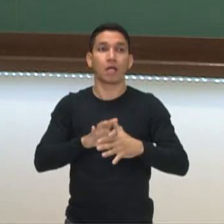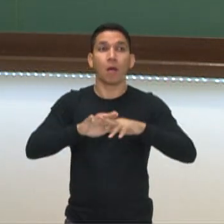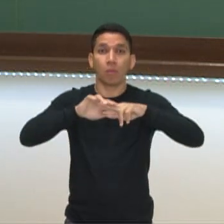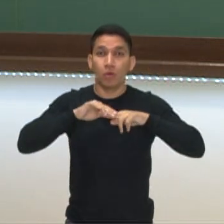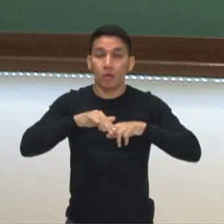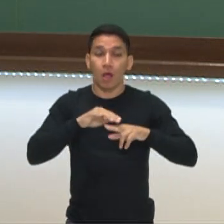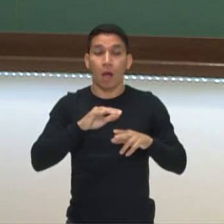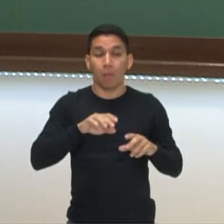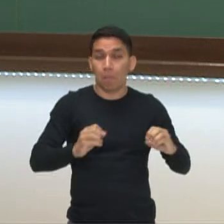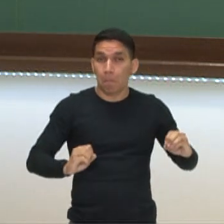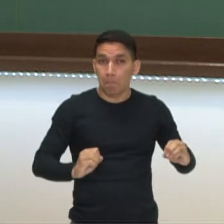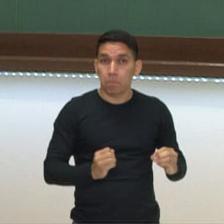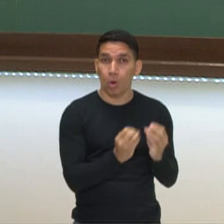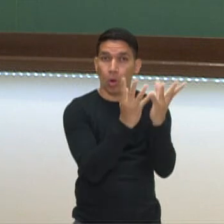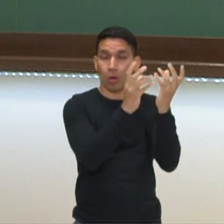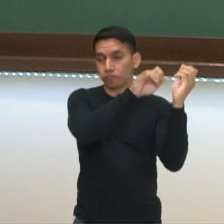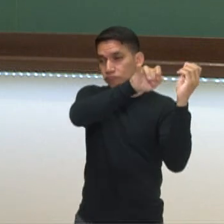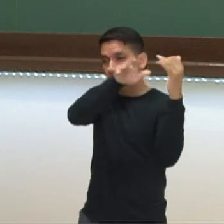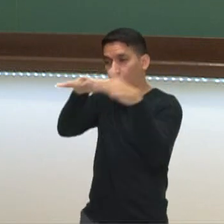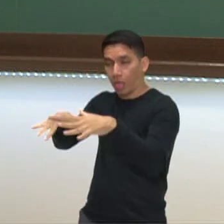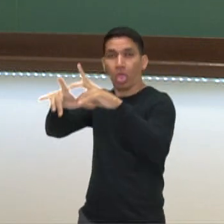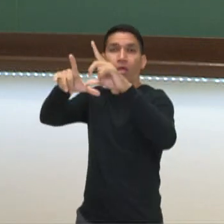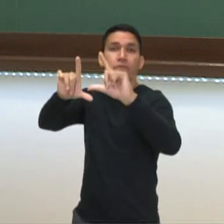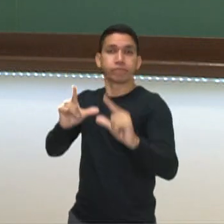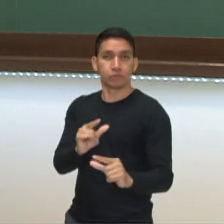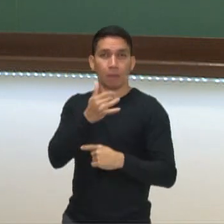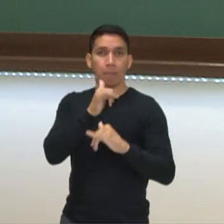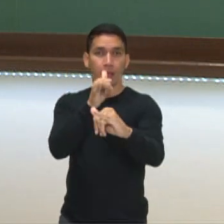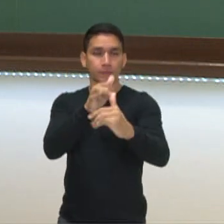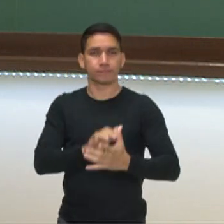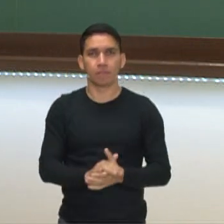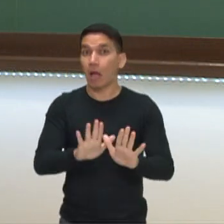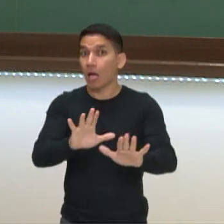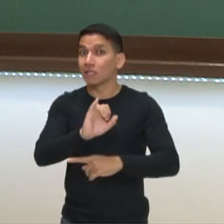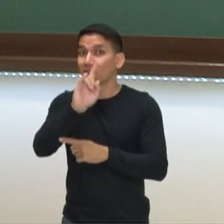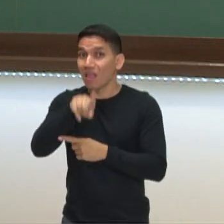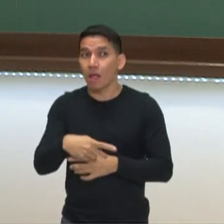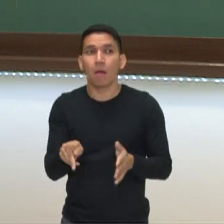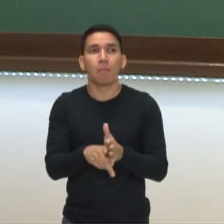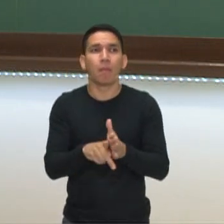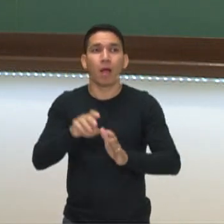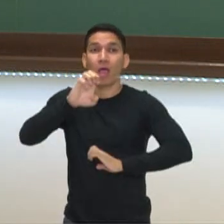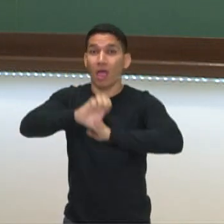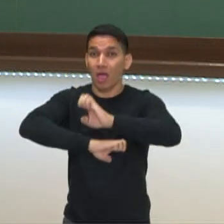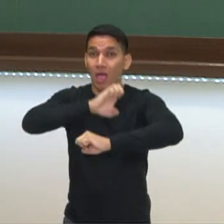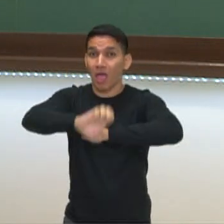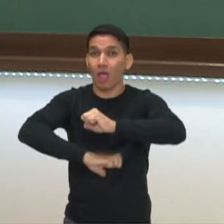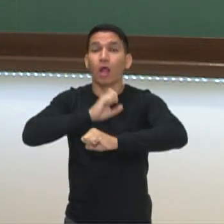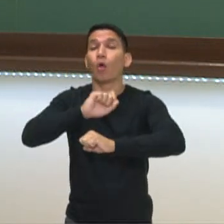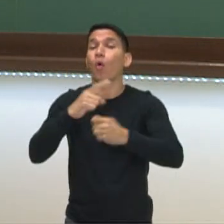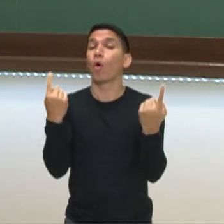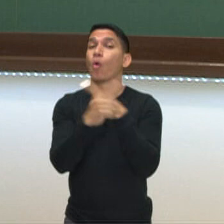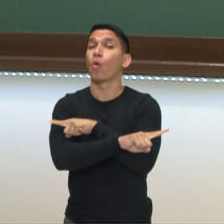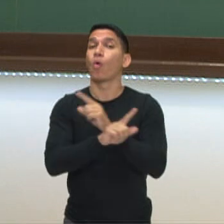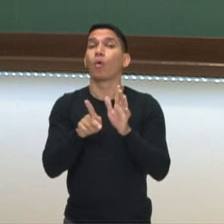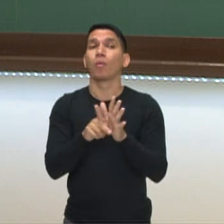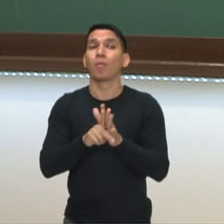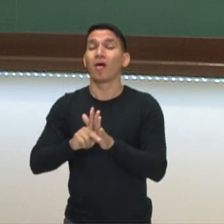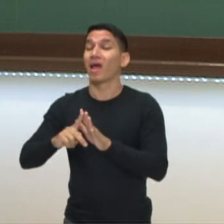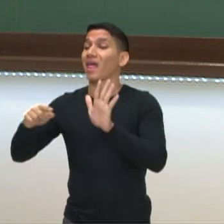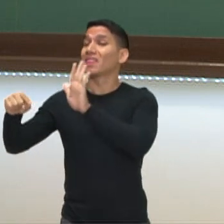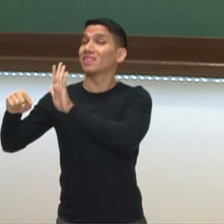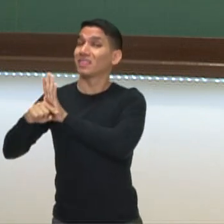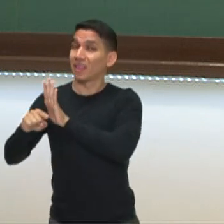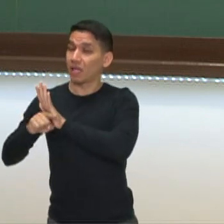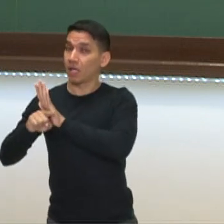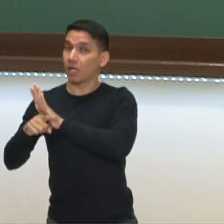cargas positivas, descarrega a energia da bateria. Só que se for elétrons, é o contrário. O descarregamento dos elétrons do polo negativo para o